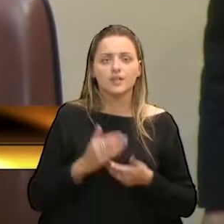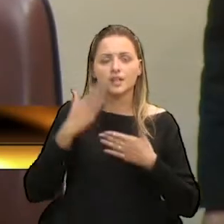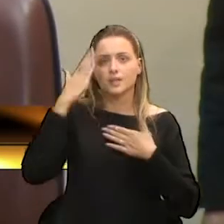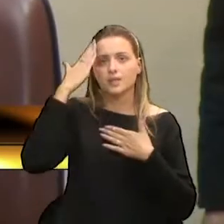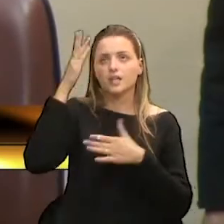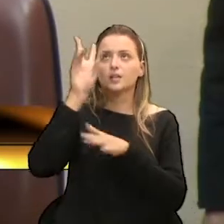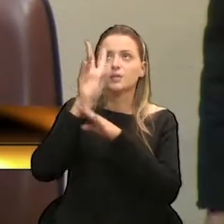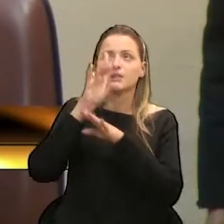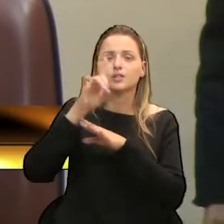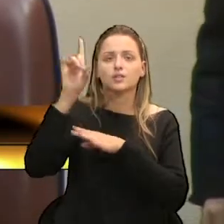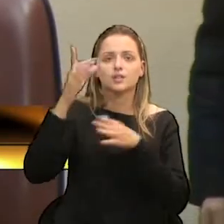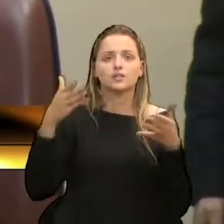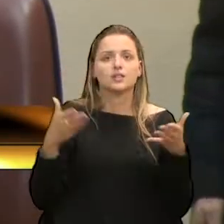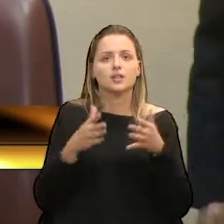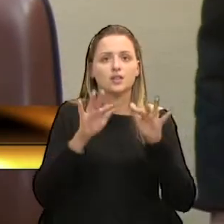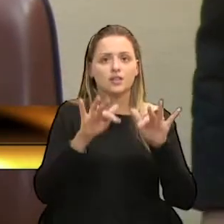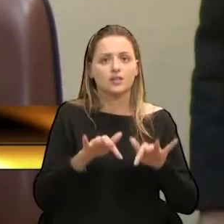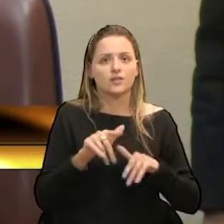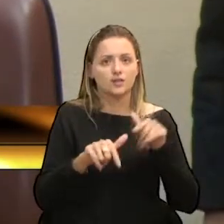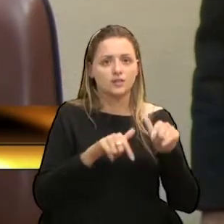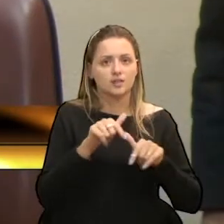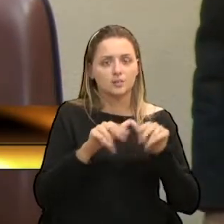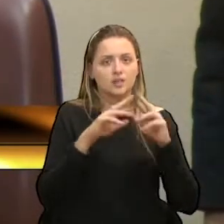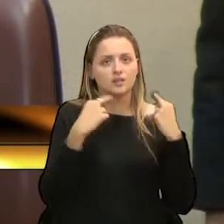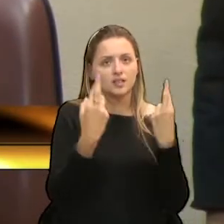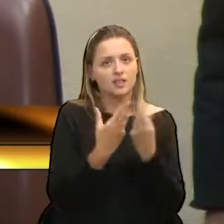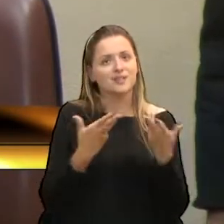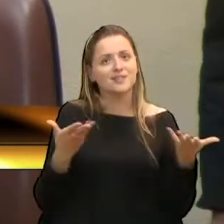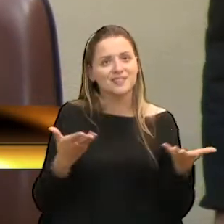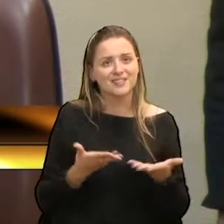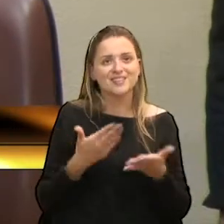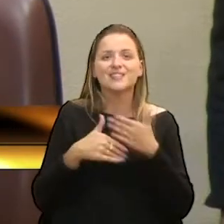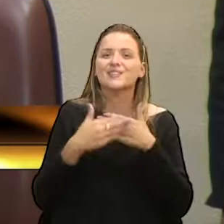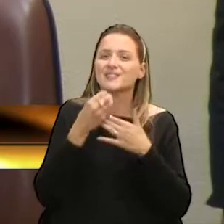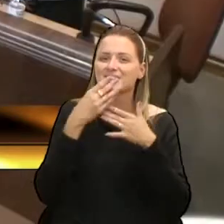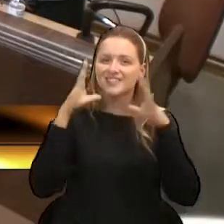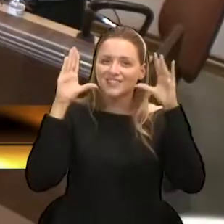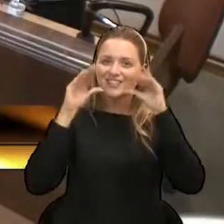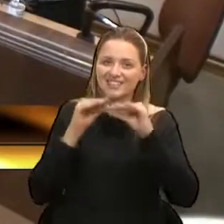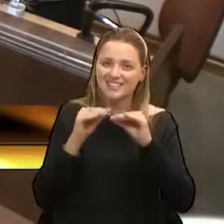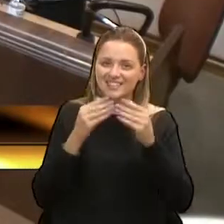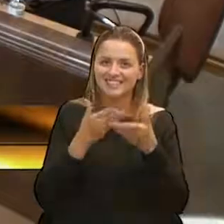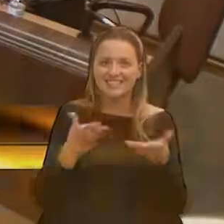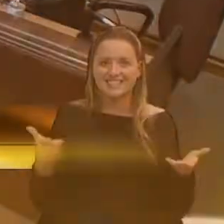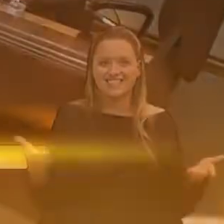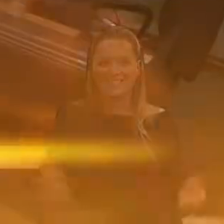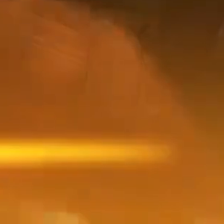Agradecendo a proteção de Deus, declaro encerrados os trabalhos da presente sessão solene. Tenham todos uma boa noite.